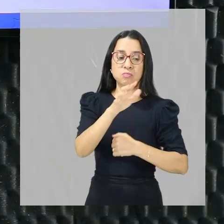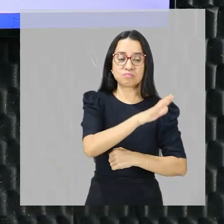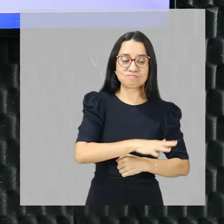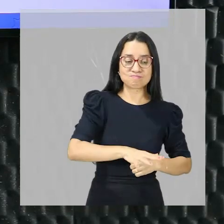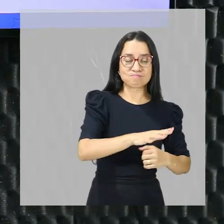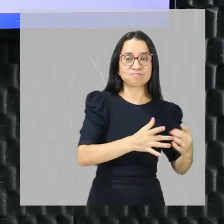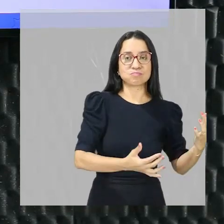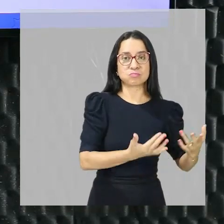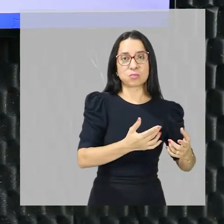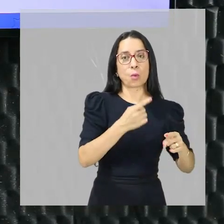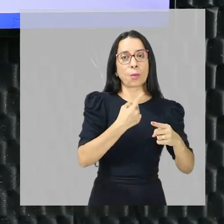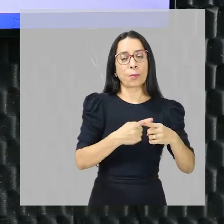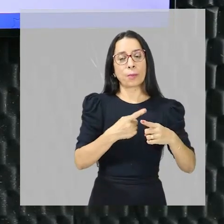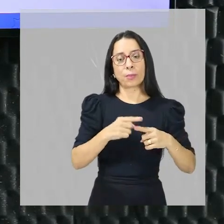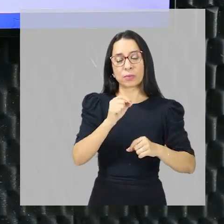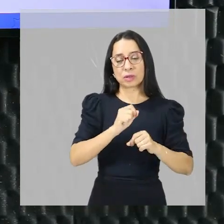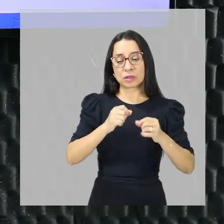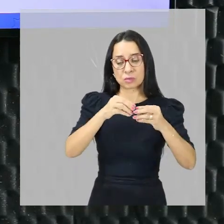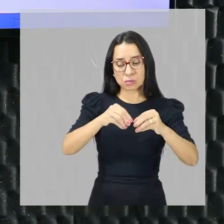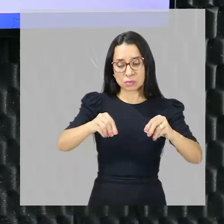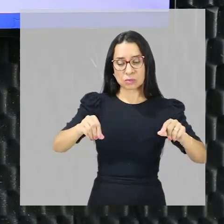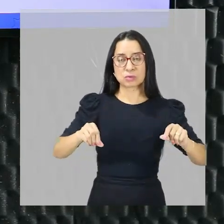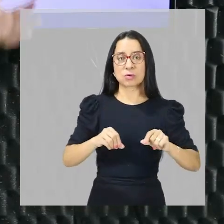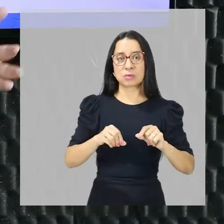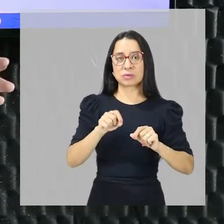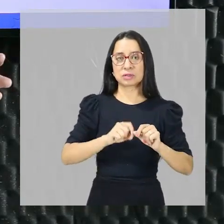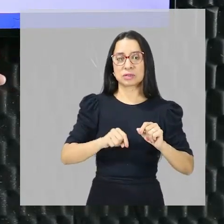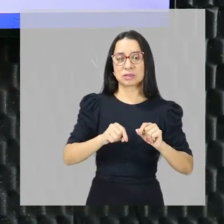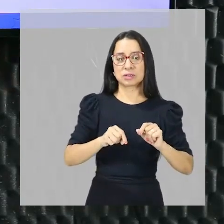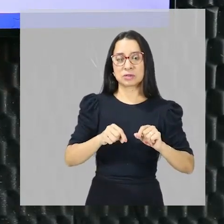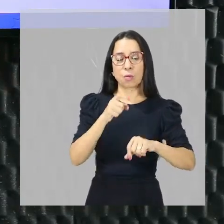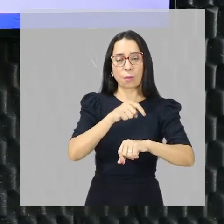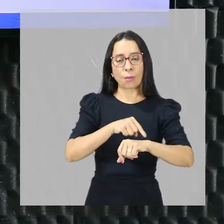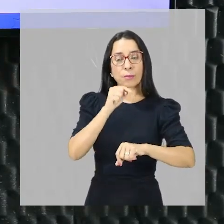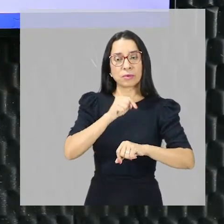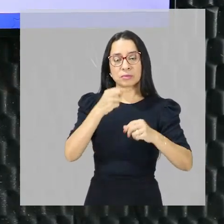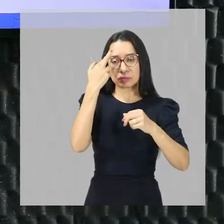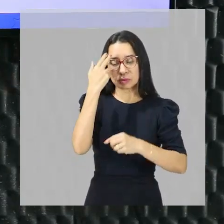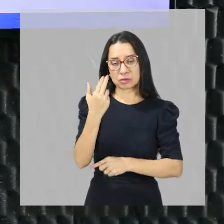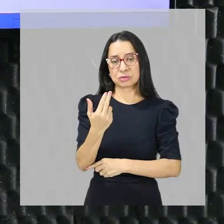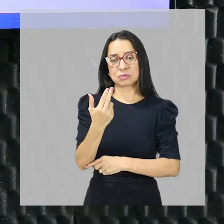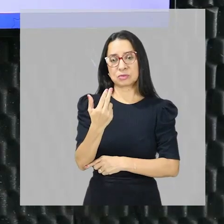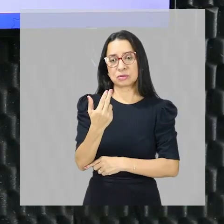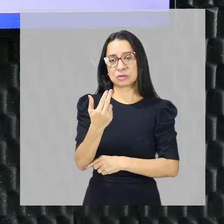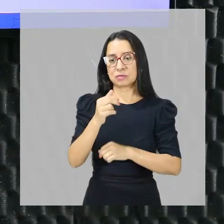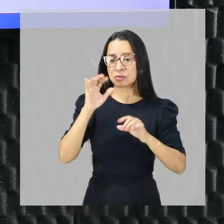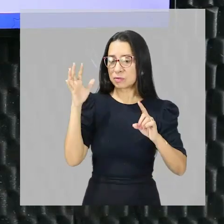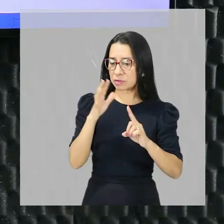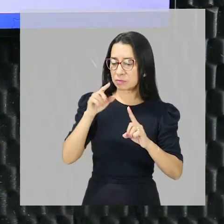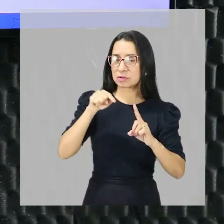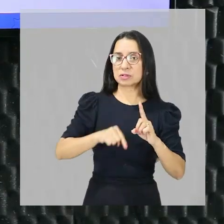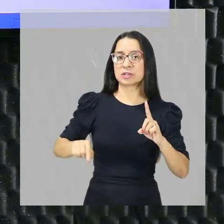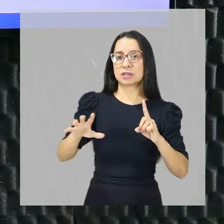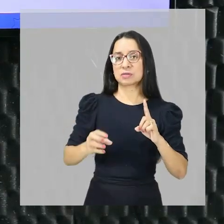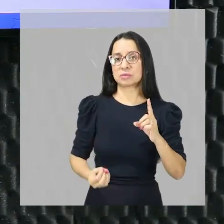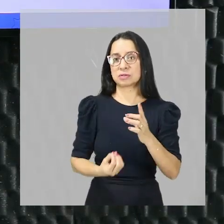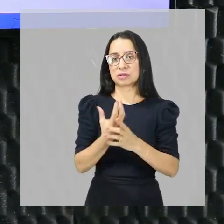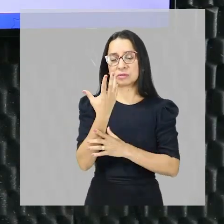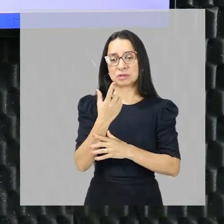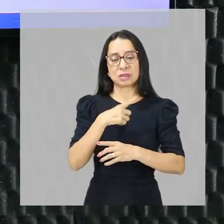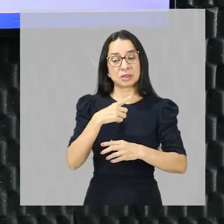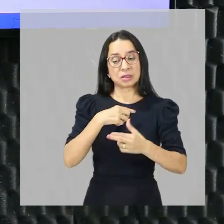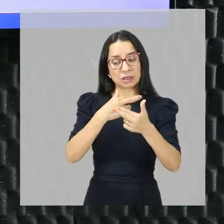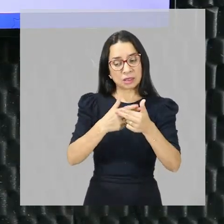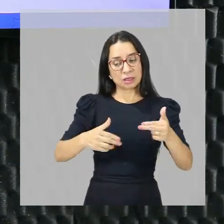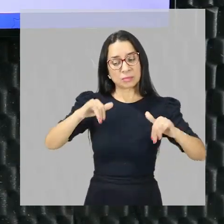dessas localidades já foram ali em algum momento da sua história, né, atingidos por essas erupções e tiveram elementos químicos